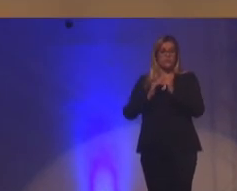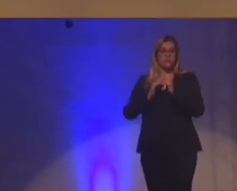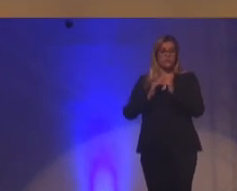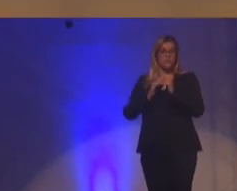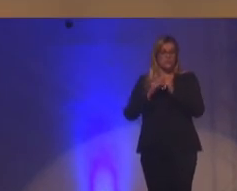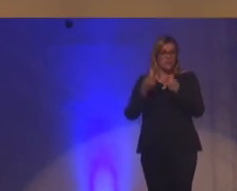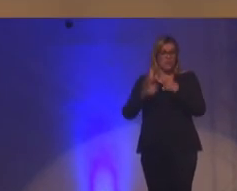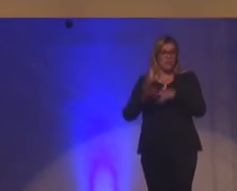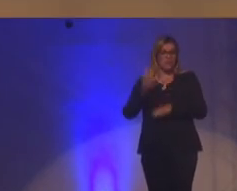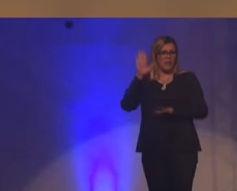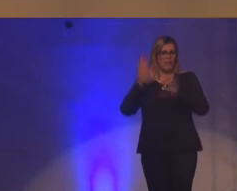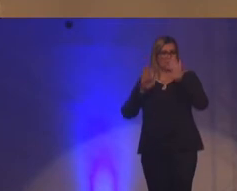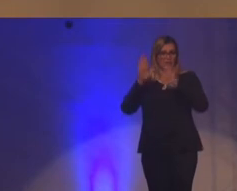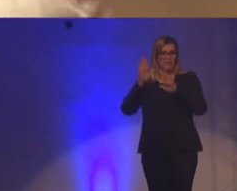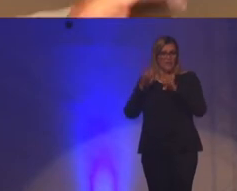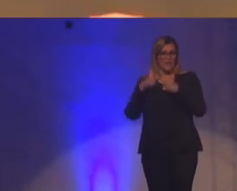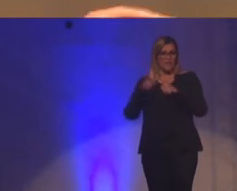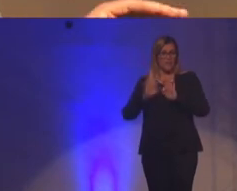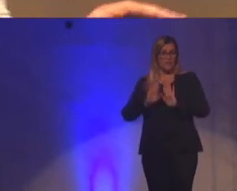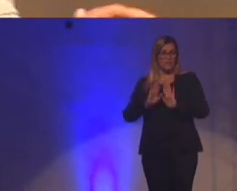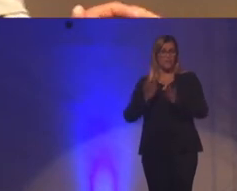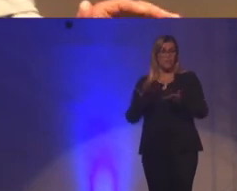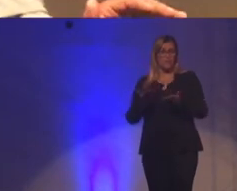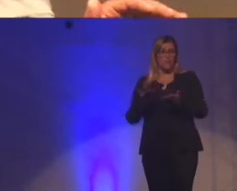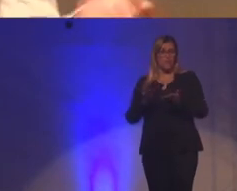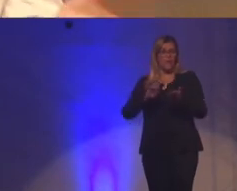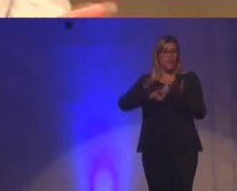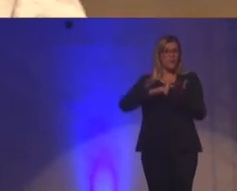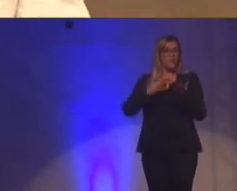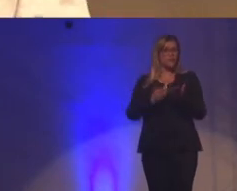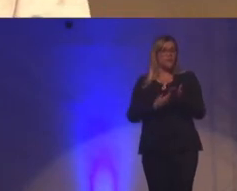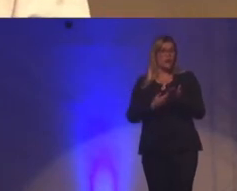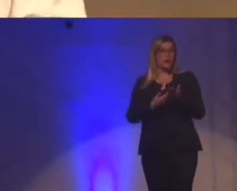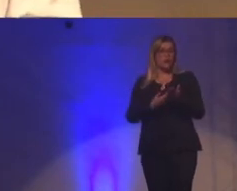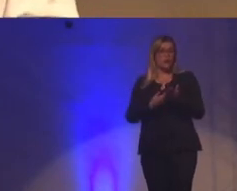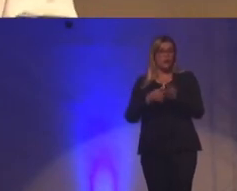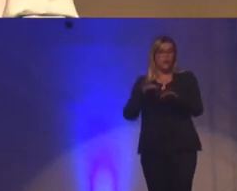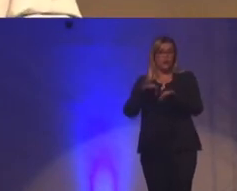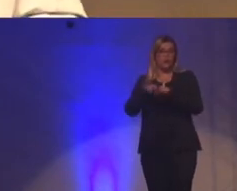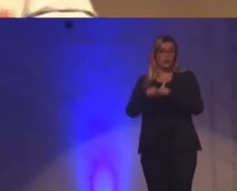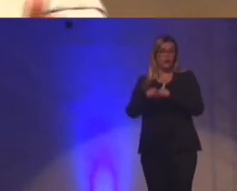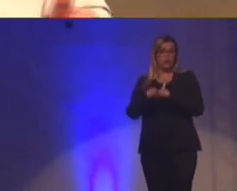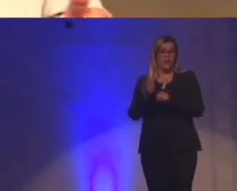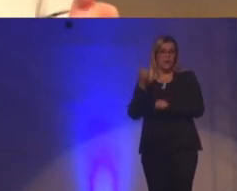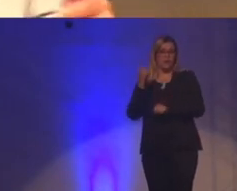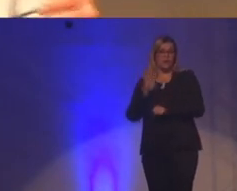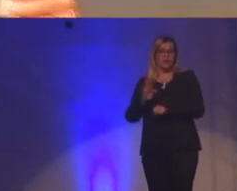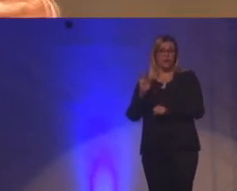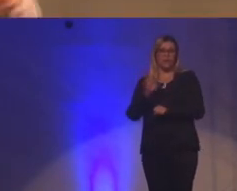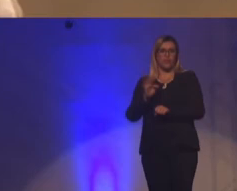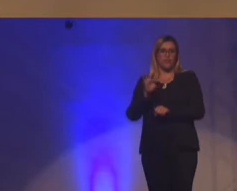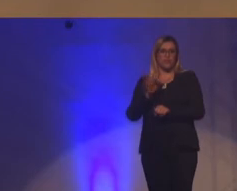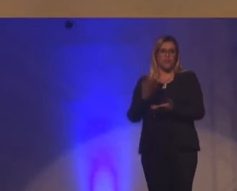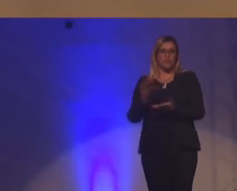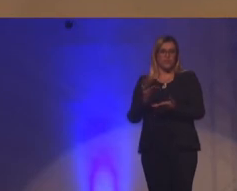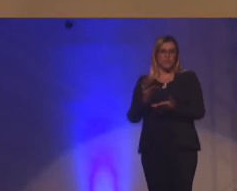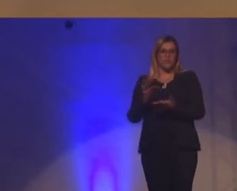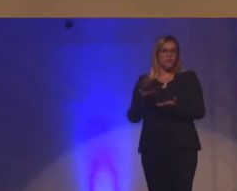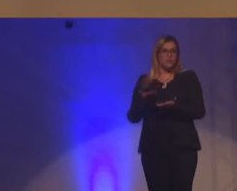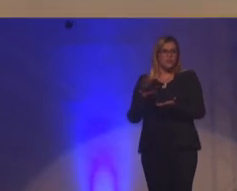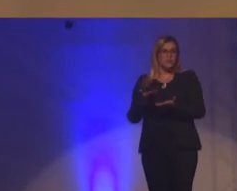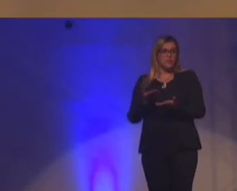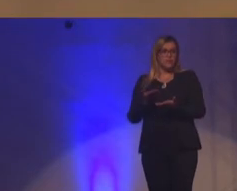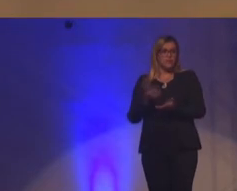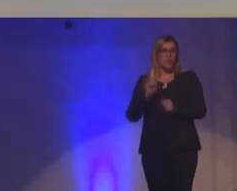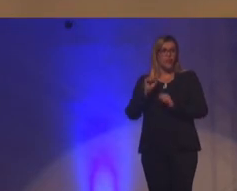precisam levantar a mão para não se comprometer, a última vez que se atualizaram foi na própria graduação, né? E aí a fiscalização, além